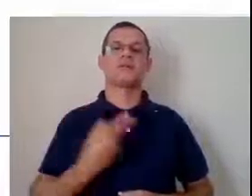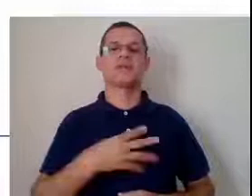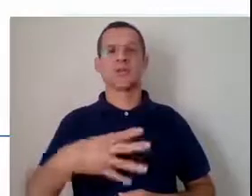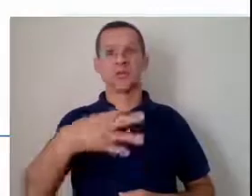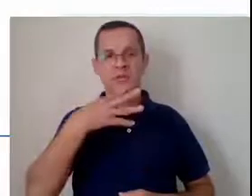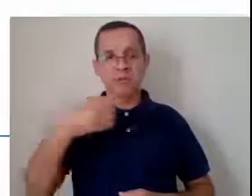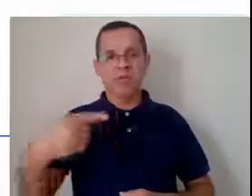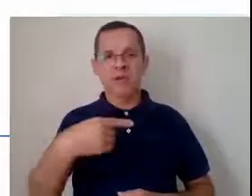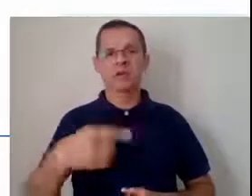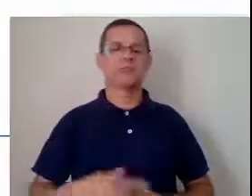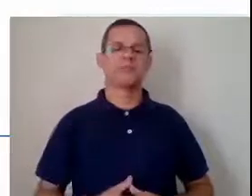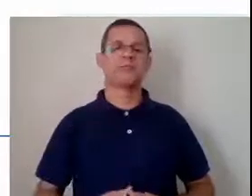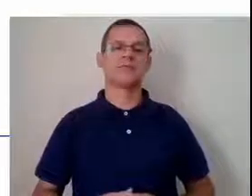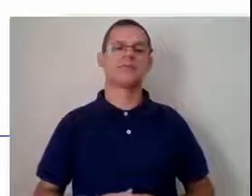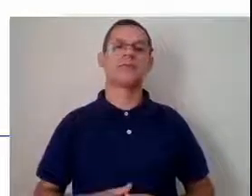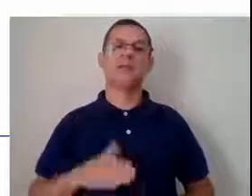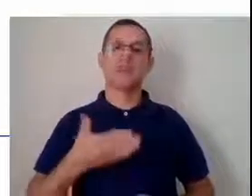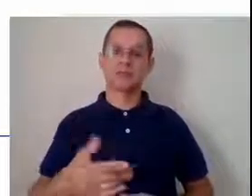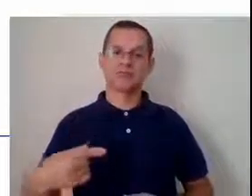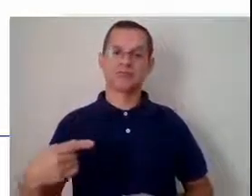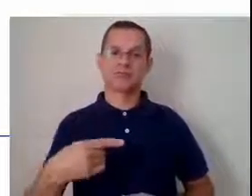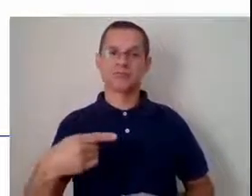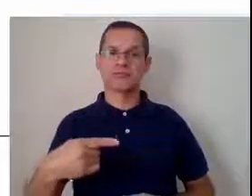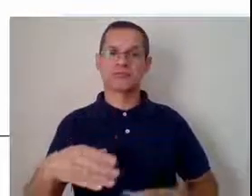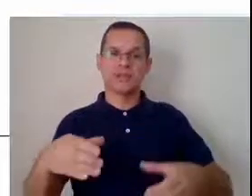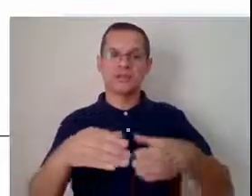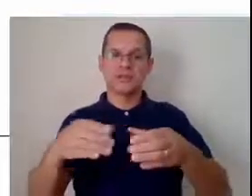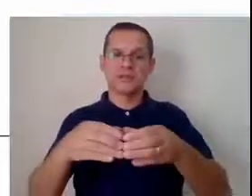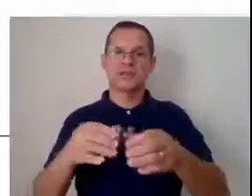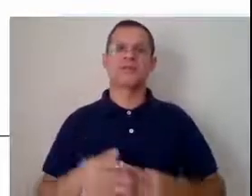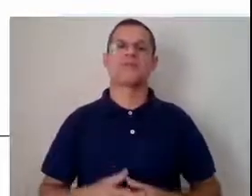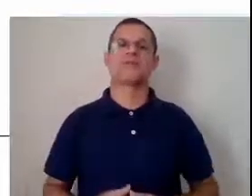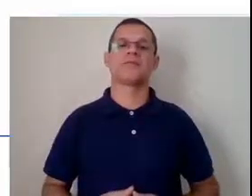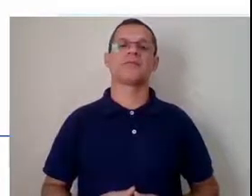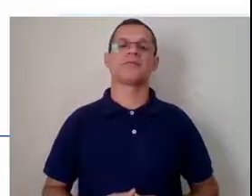conhecemos. Então, diferença dos conjuntos.